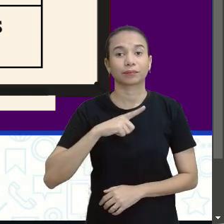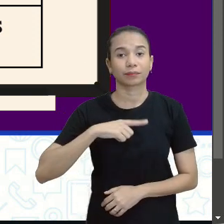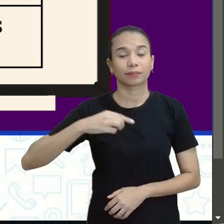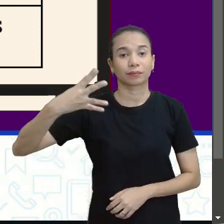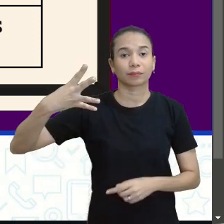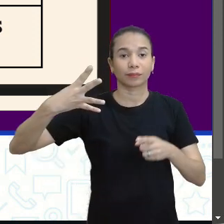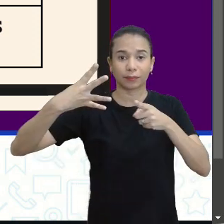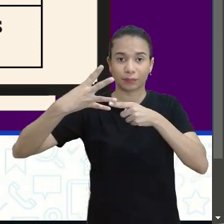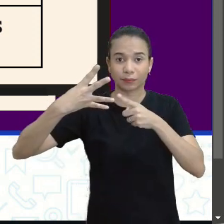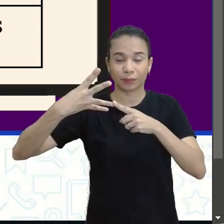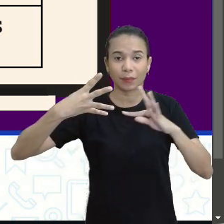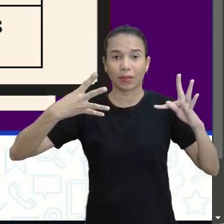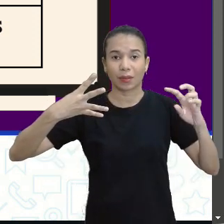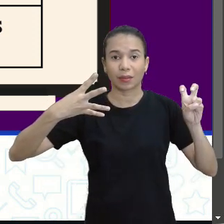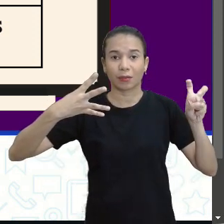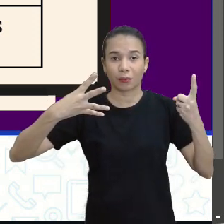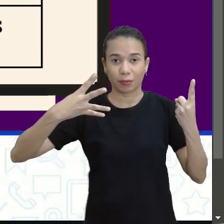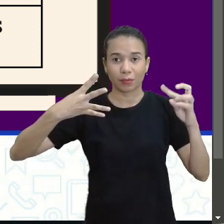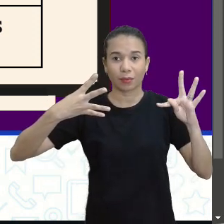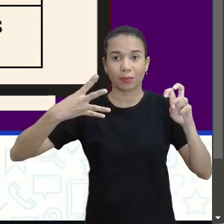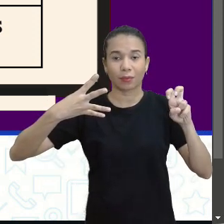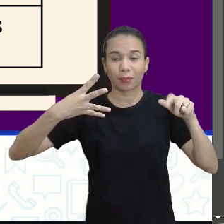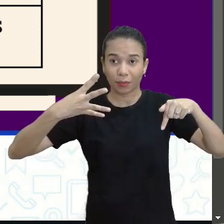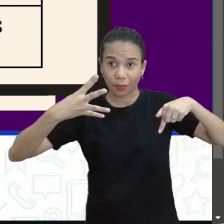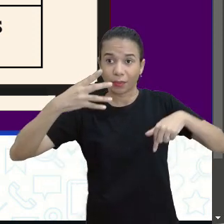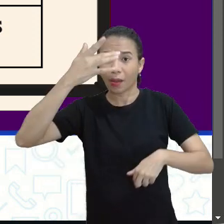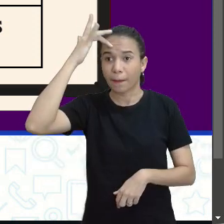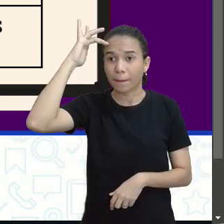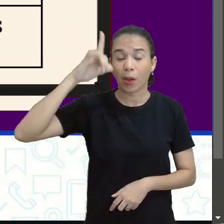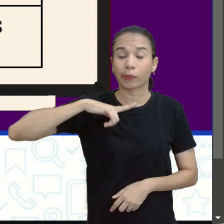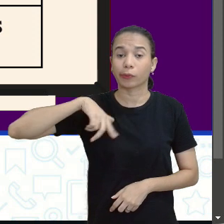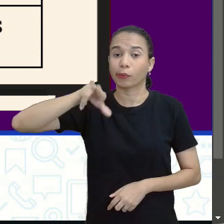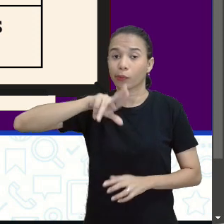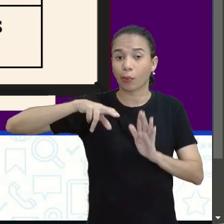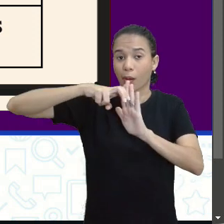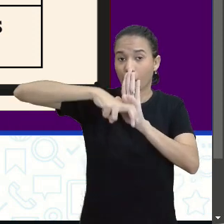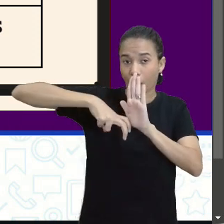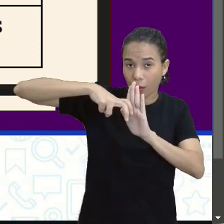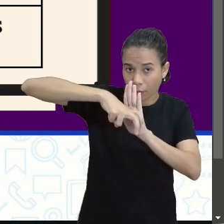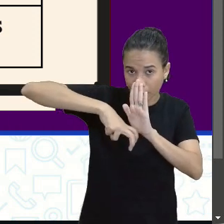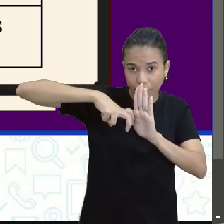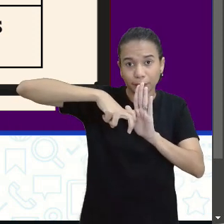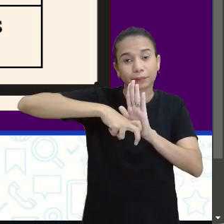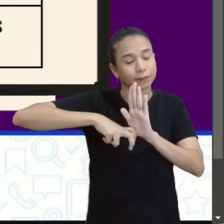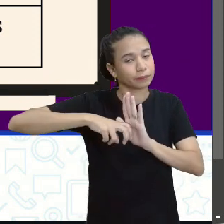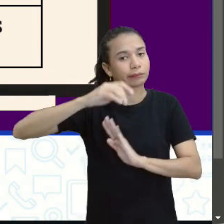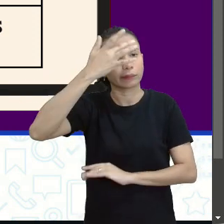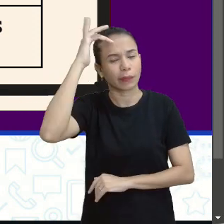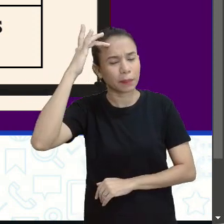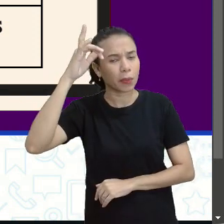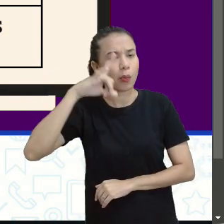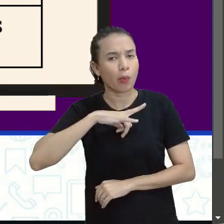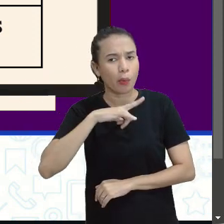De T51 a T57, competem em cadeiras de rodas, então